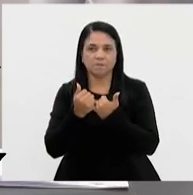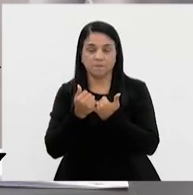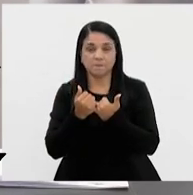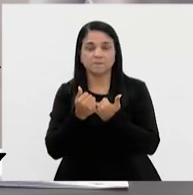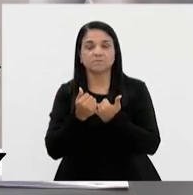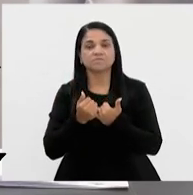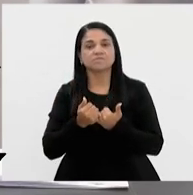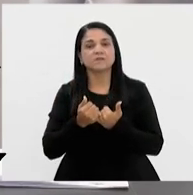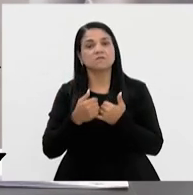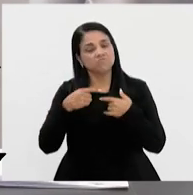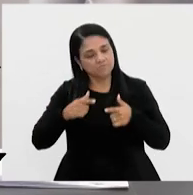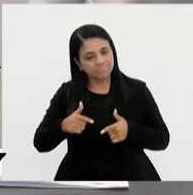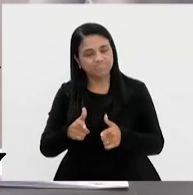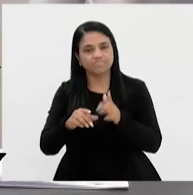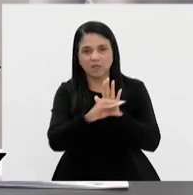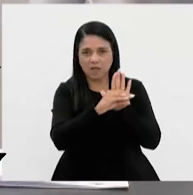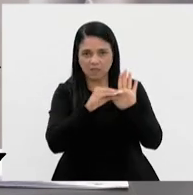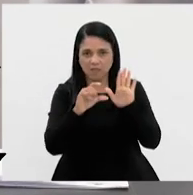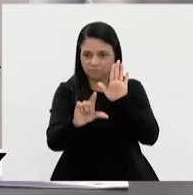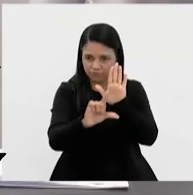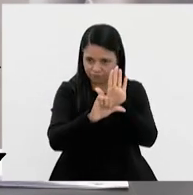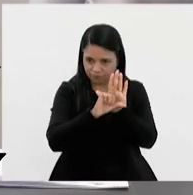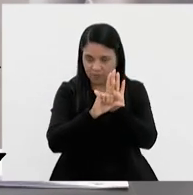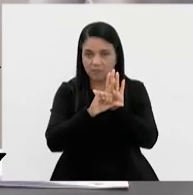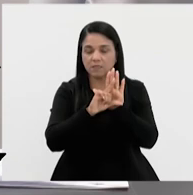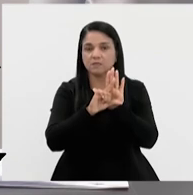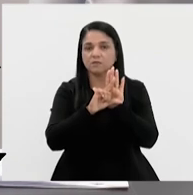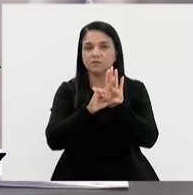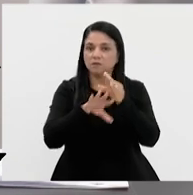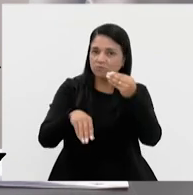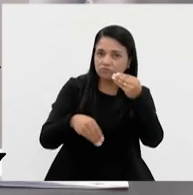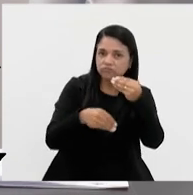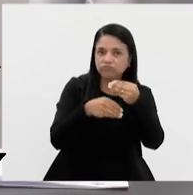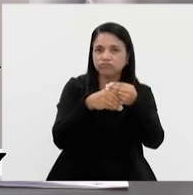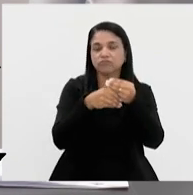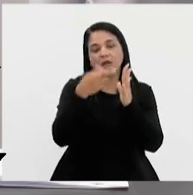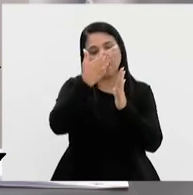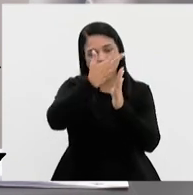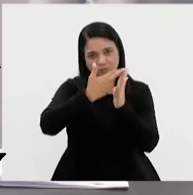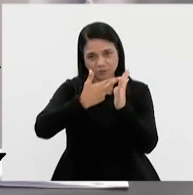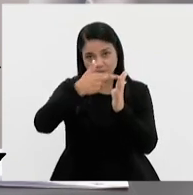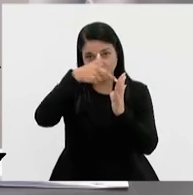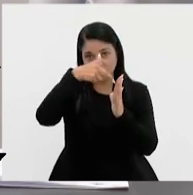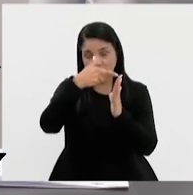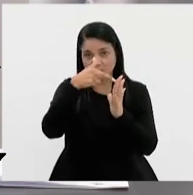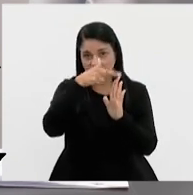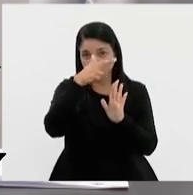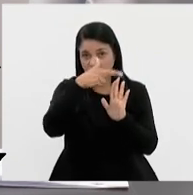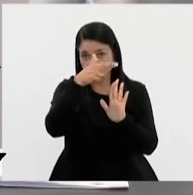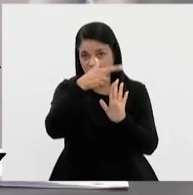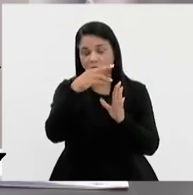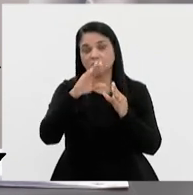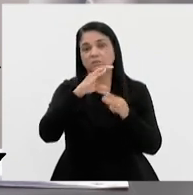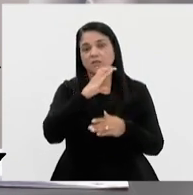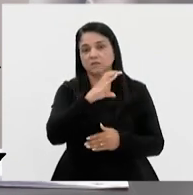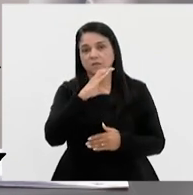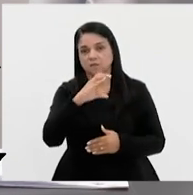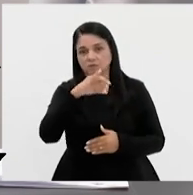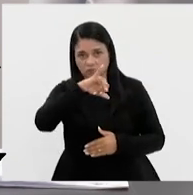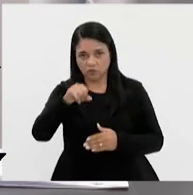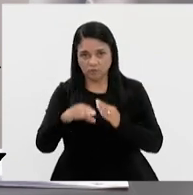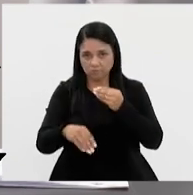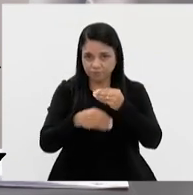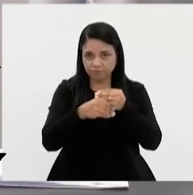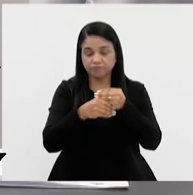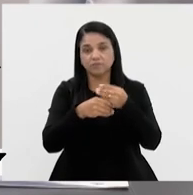para legalidade com emenda. Aquela nossa de praxe. Para incluir a resolução da CCJ. Em discussão,